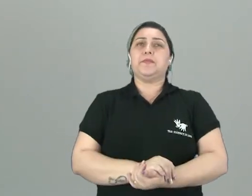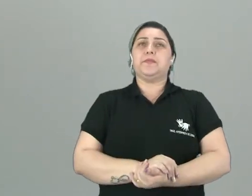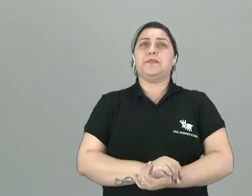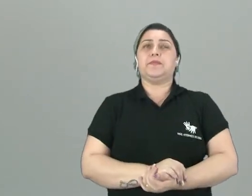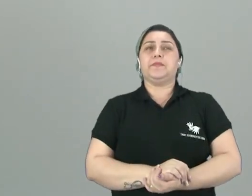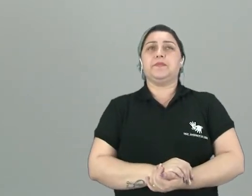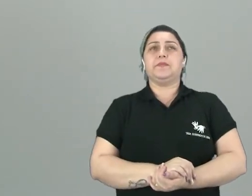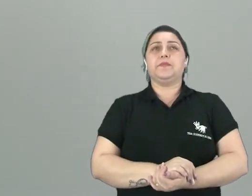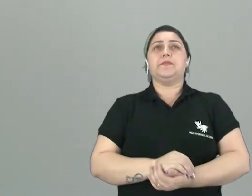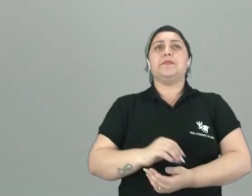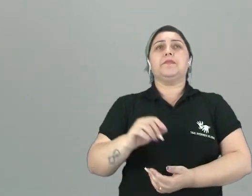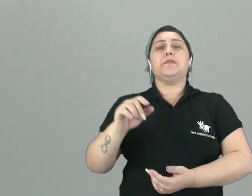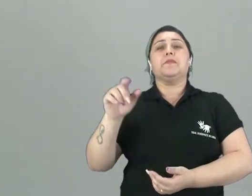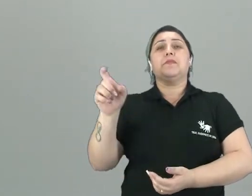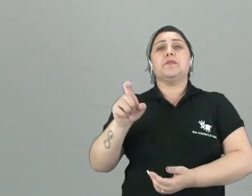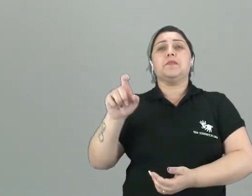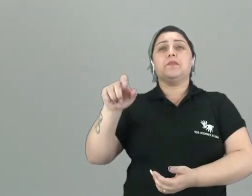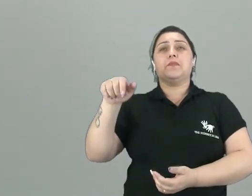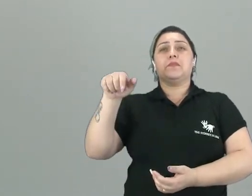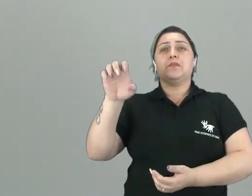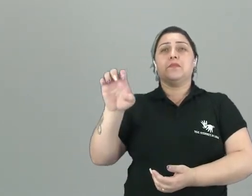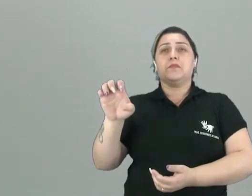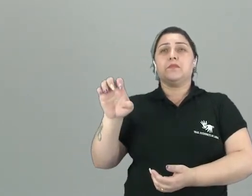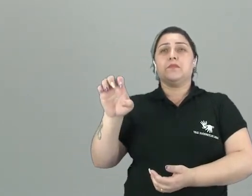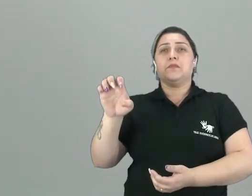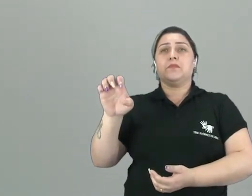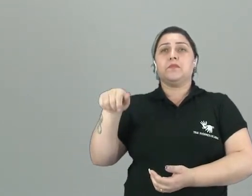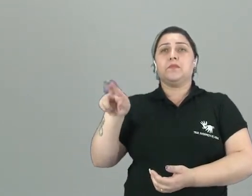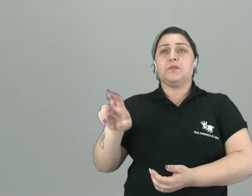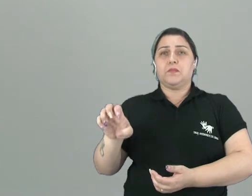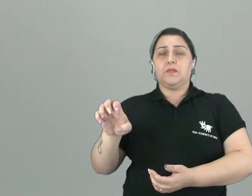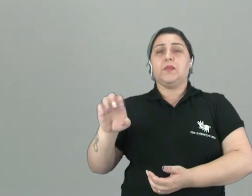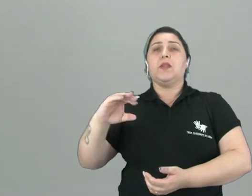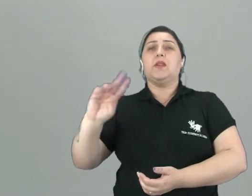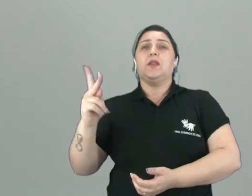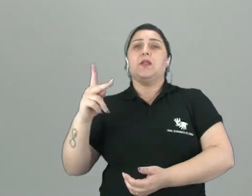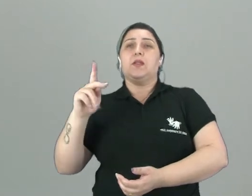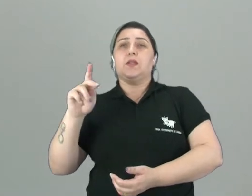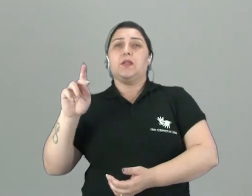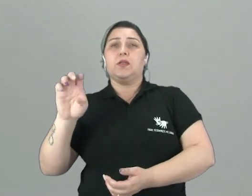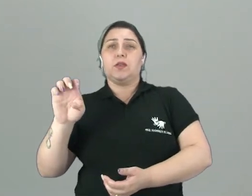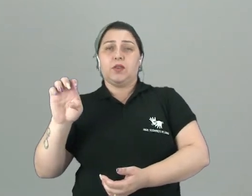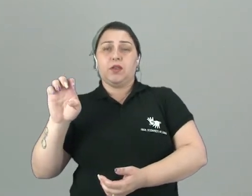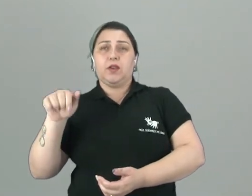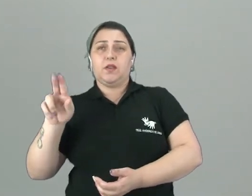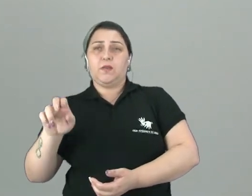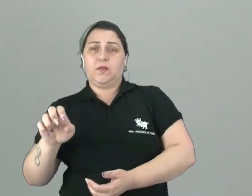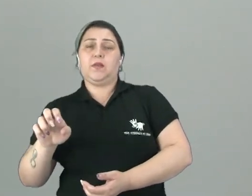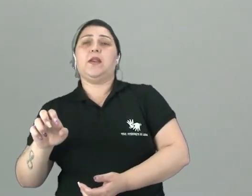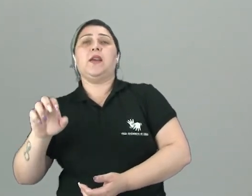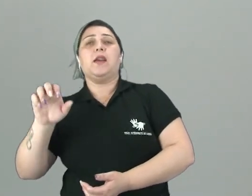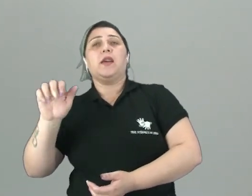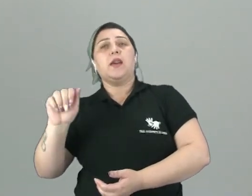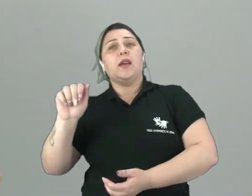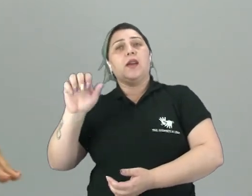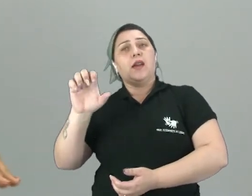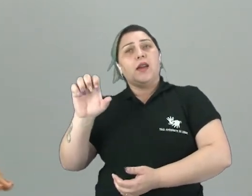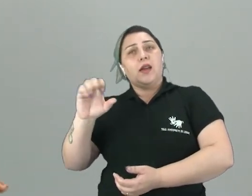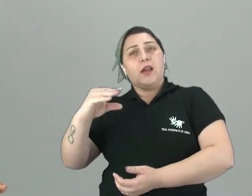como cheque com X, né, e cheque com CH, acento com 2 S, acento com